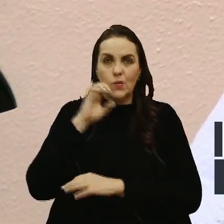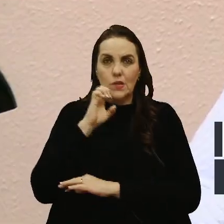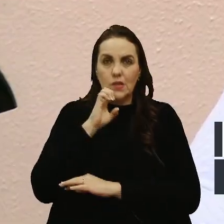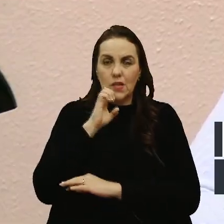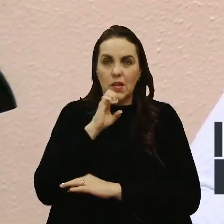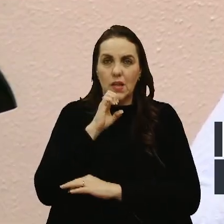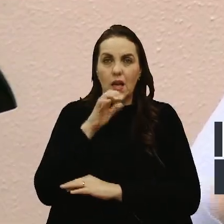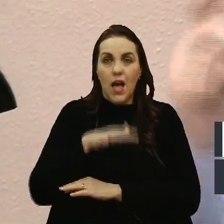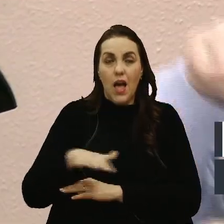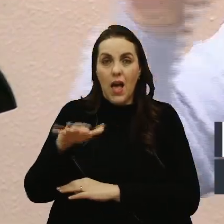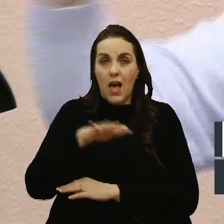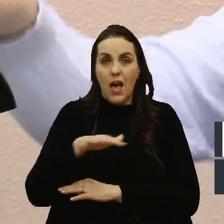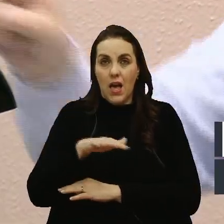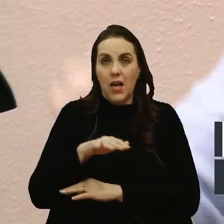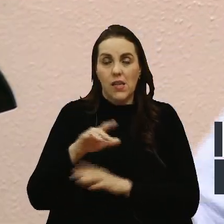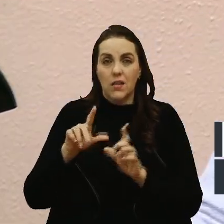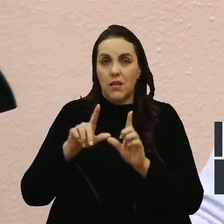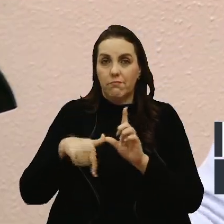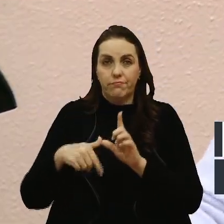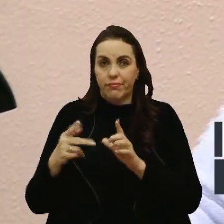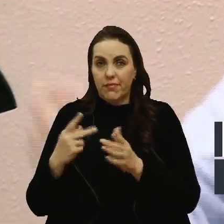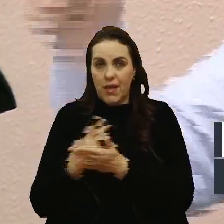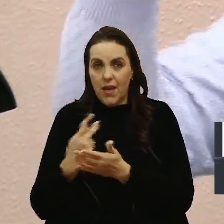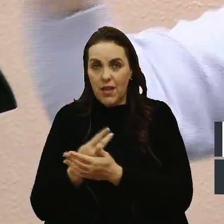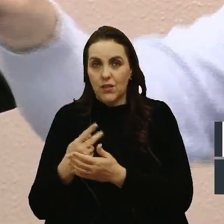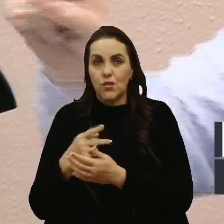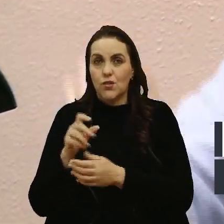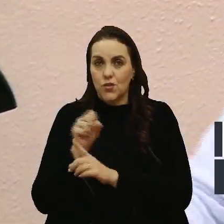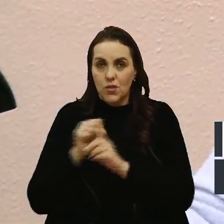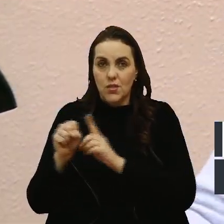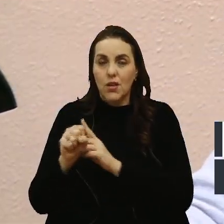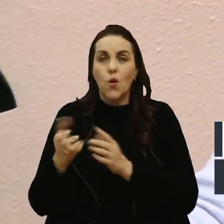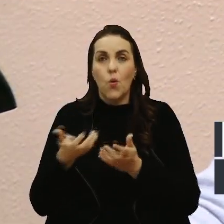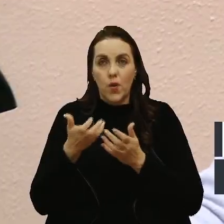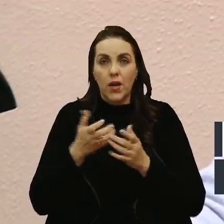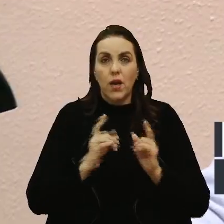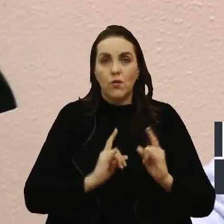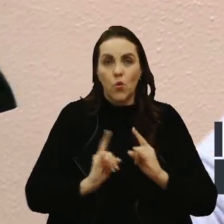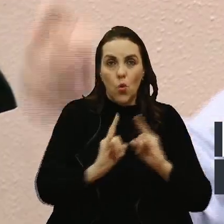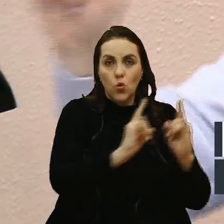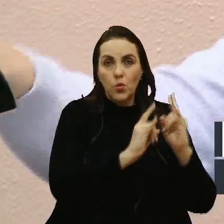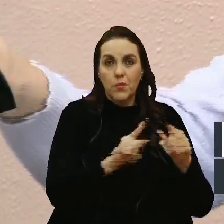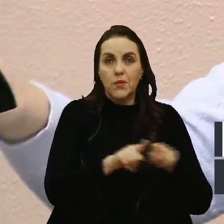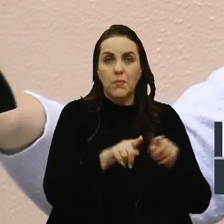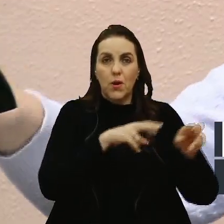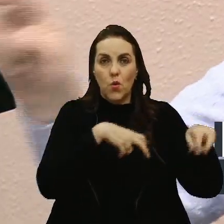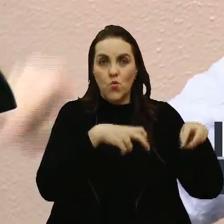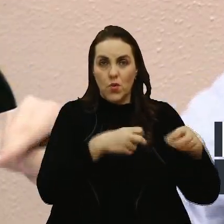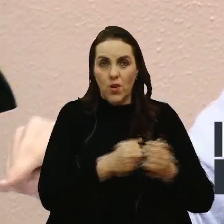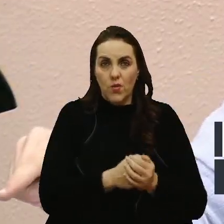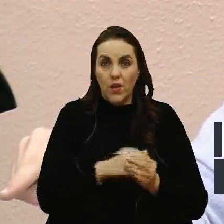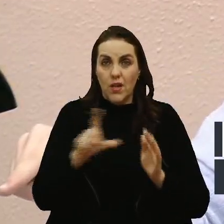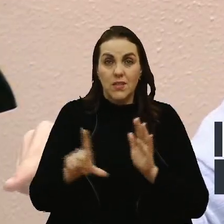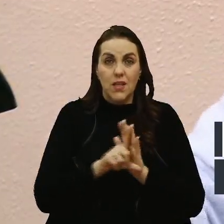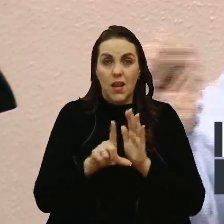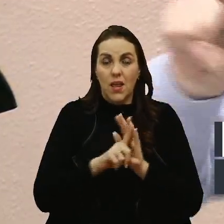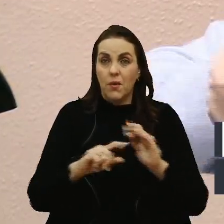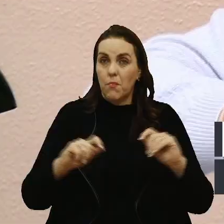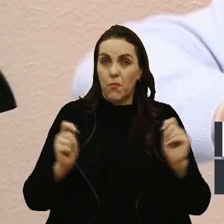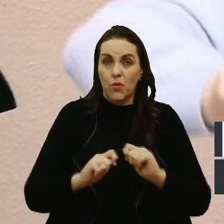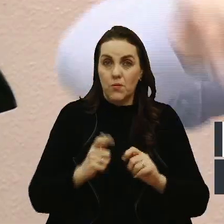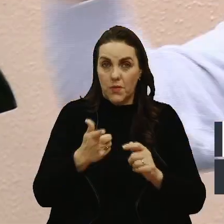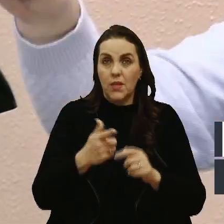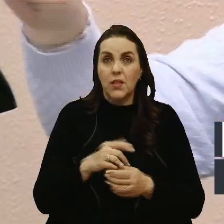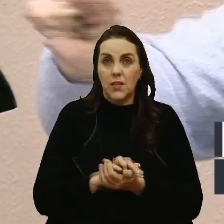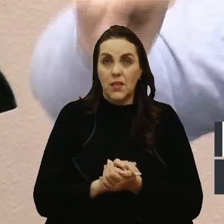irregulares sociais, mas também quero regularizar condomínios na área rural. E esta lei, ela possibilita isso, que